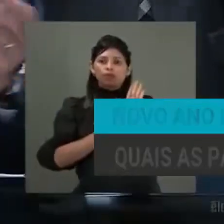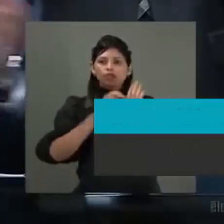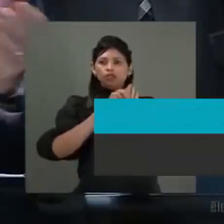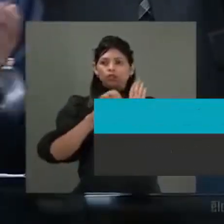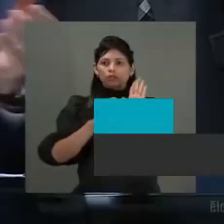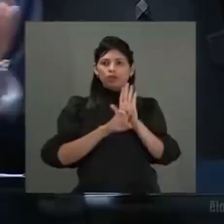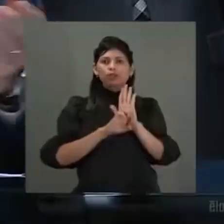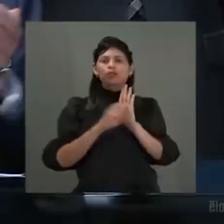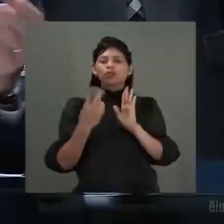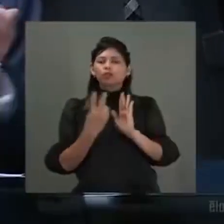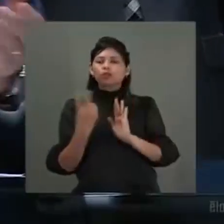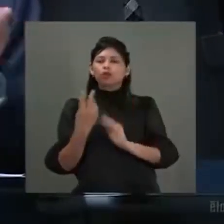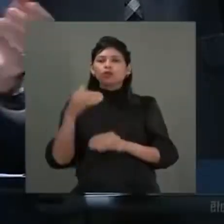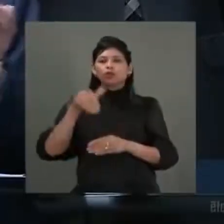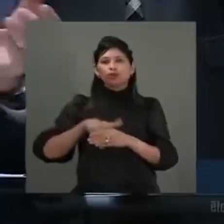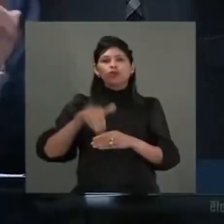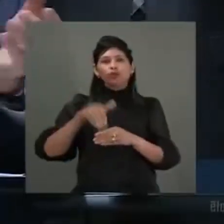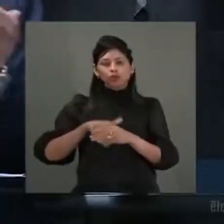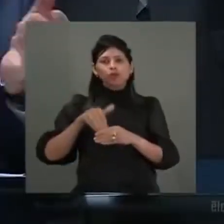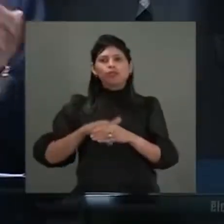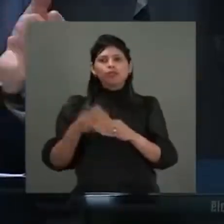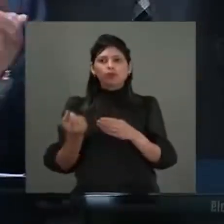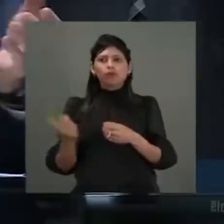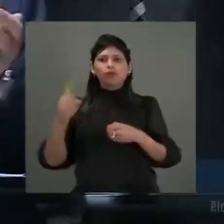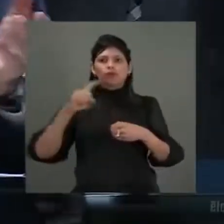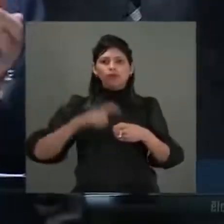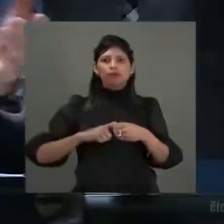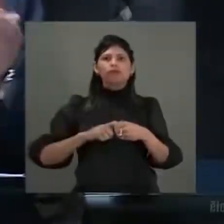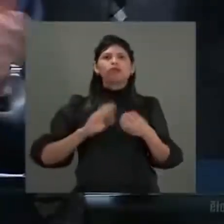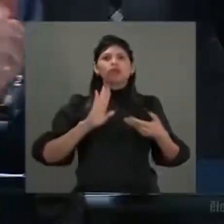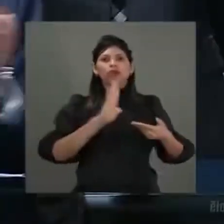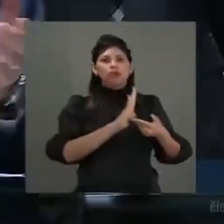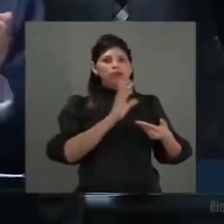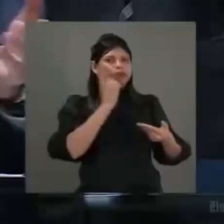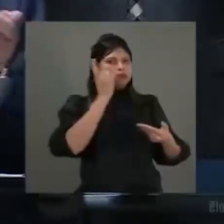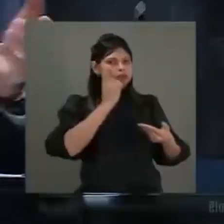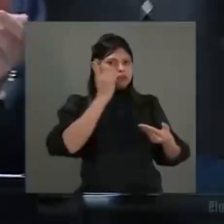emocionante os próximos meses ou mesmo as próximas semanas